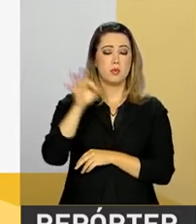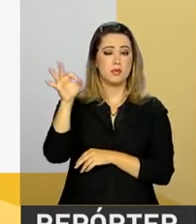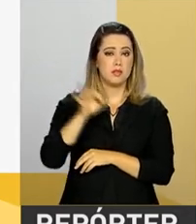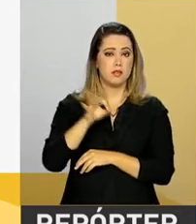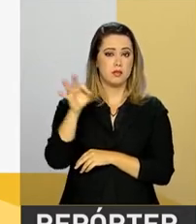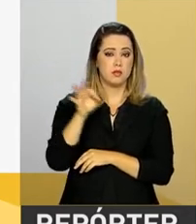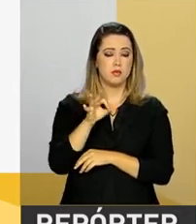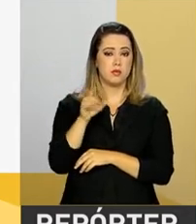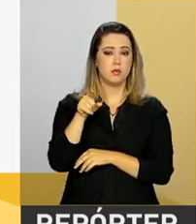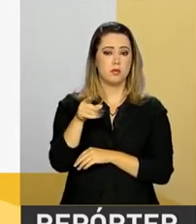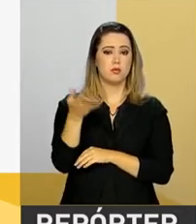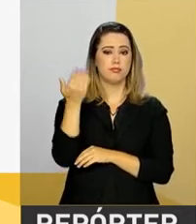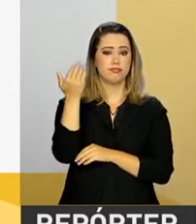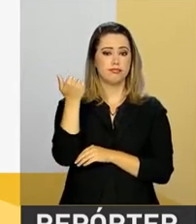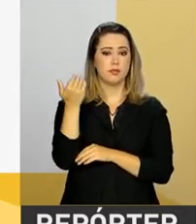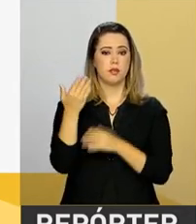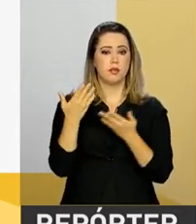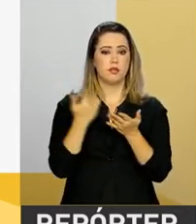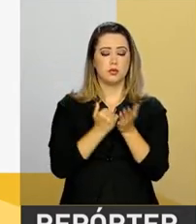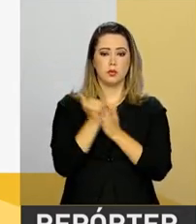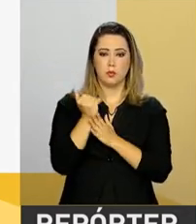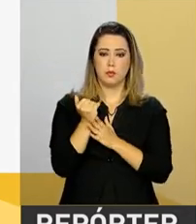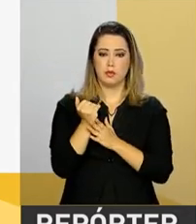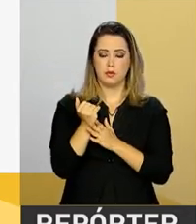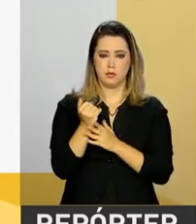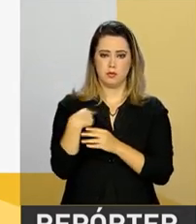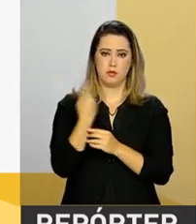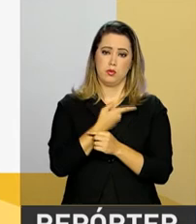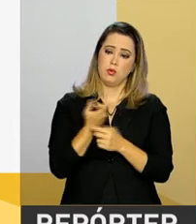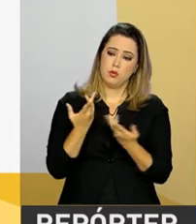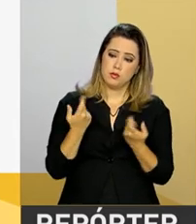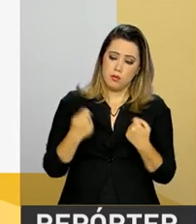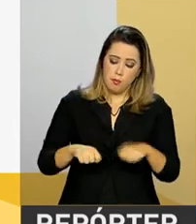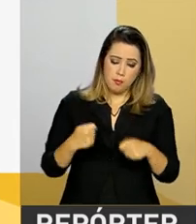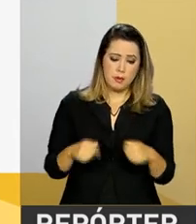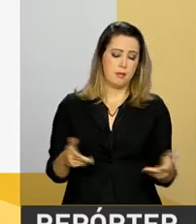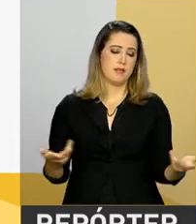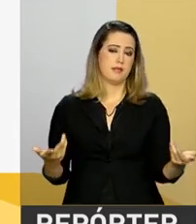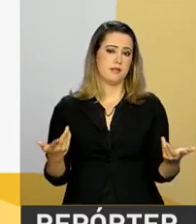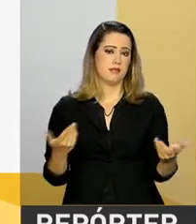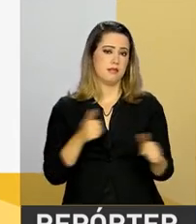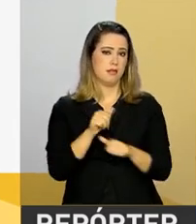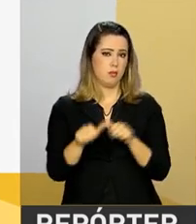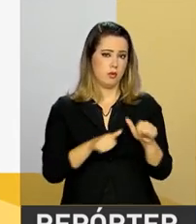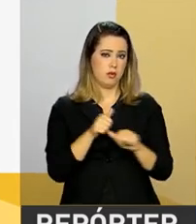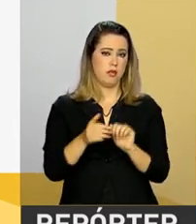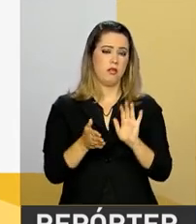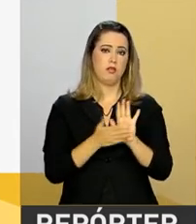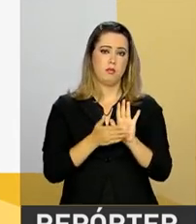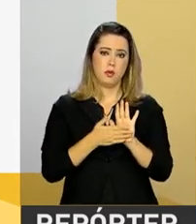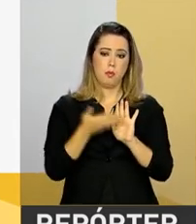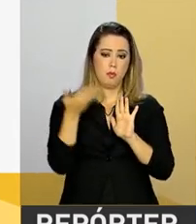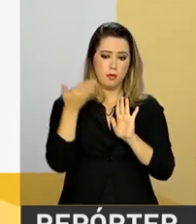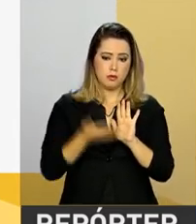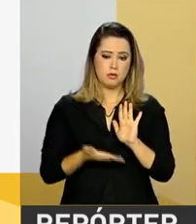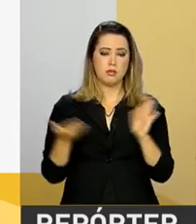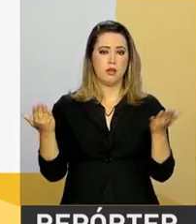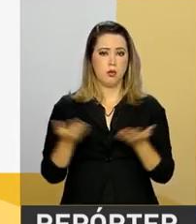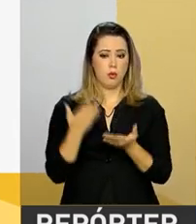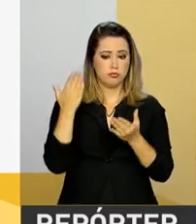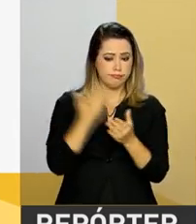da proposta original estamos defendendo a esta proposta como está e como